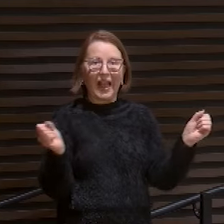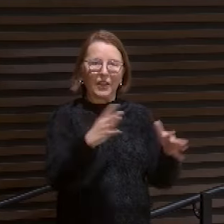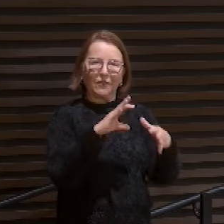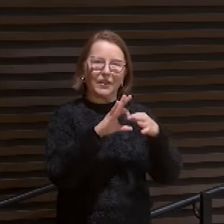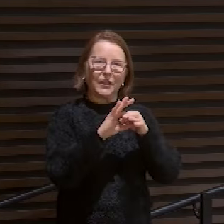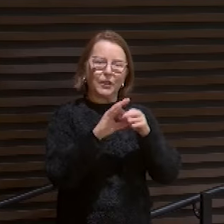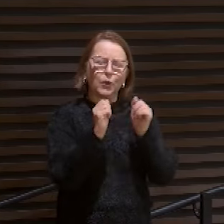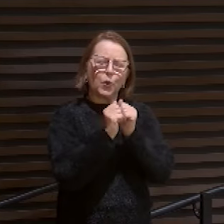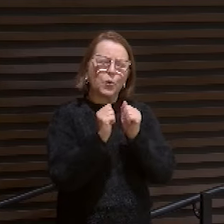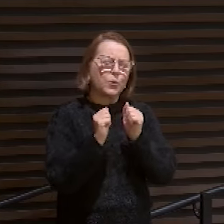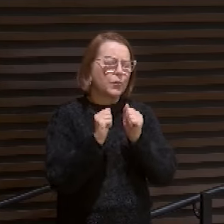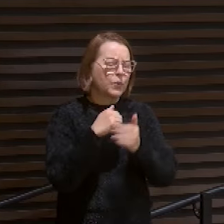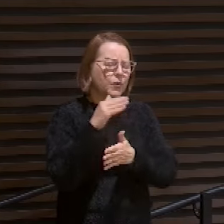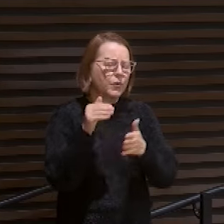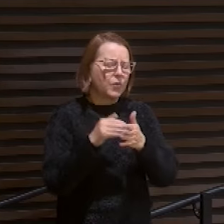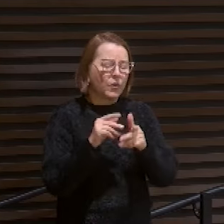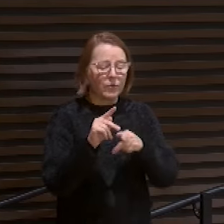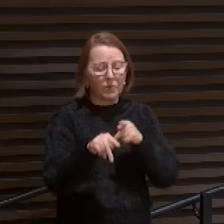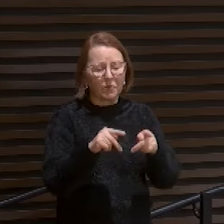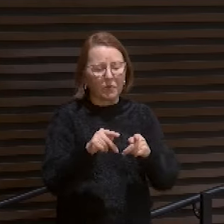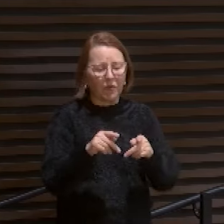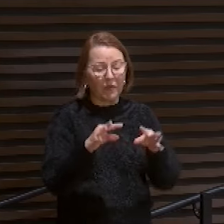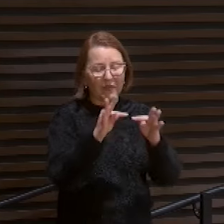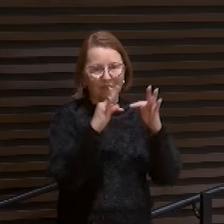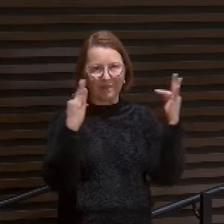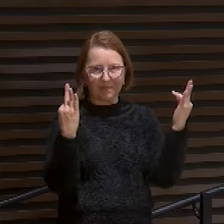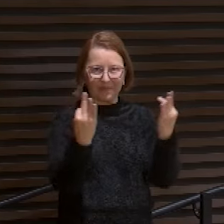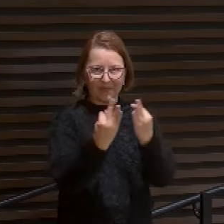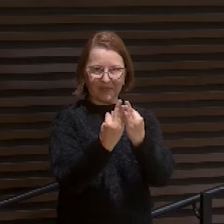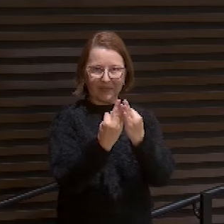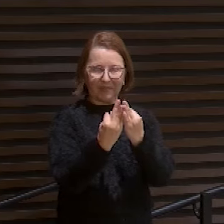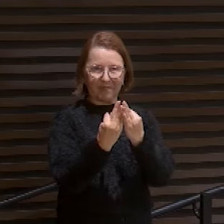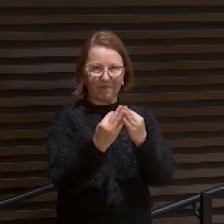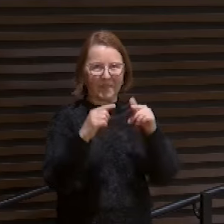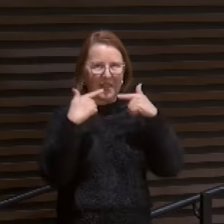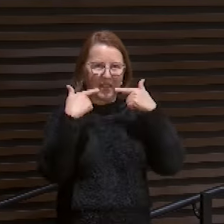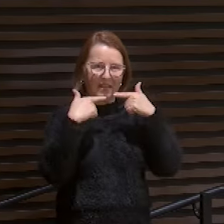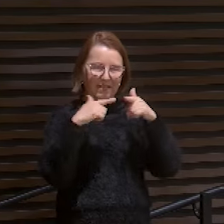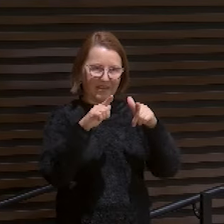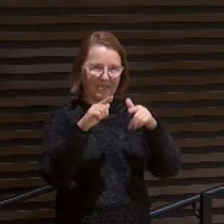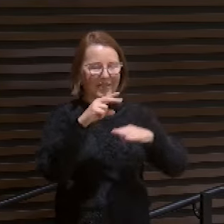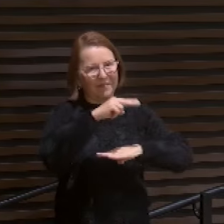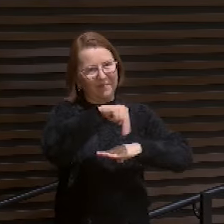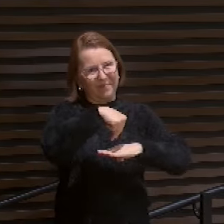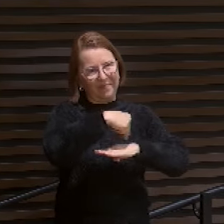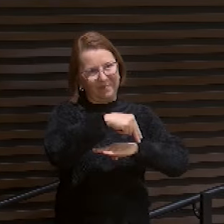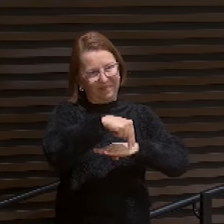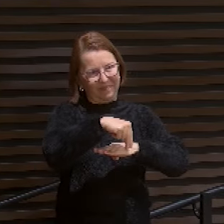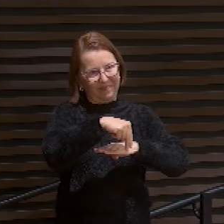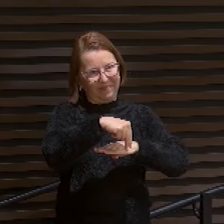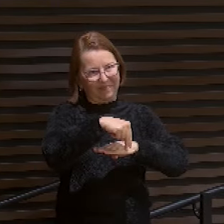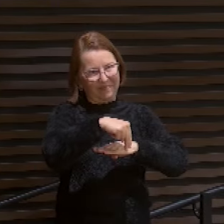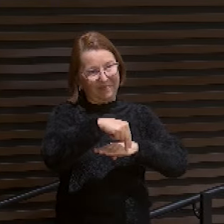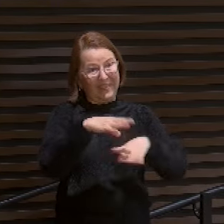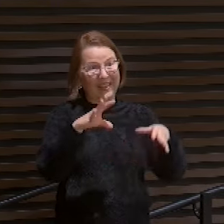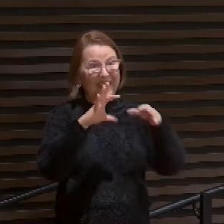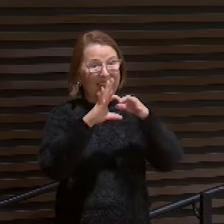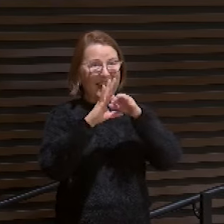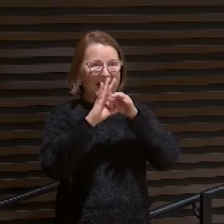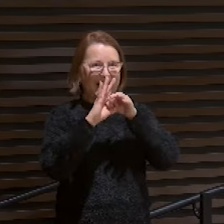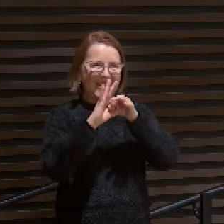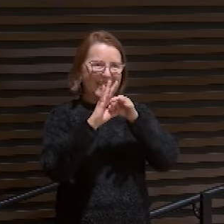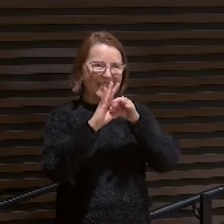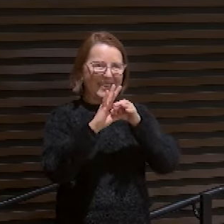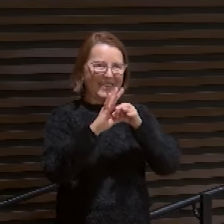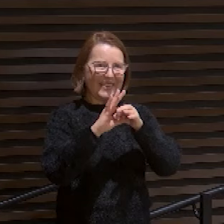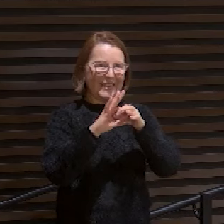os povos, tribos, línguas e nações. É uma aliança